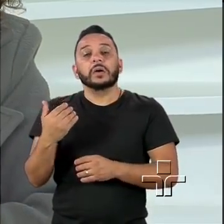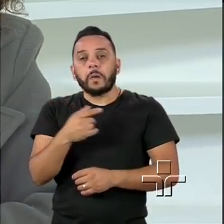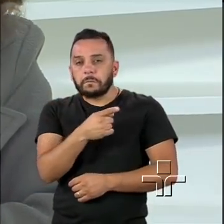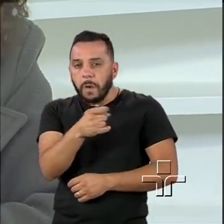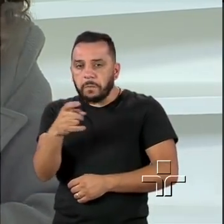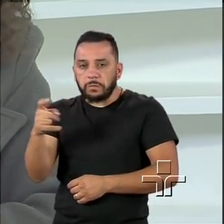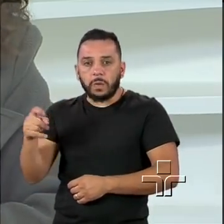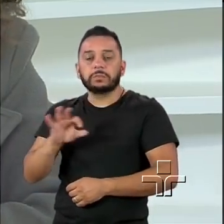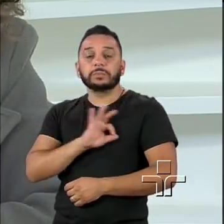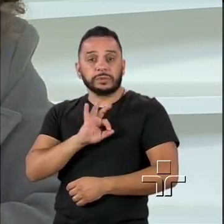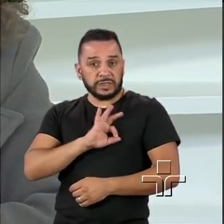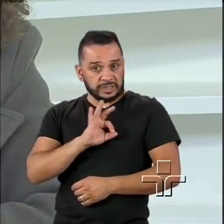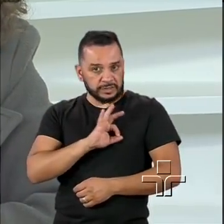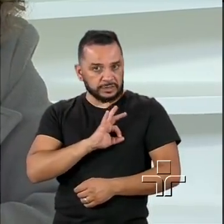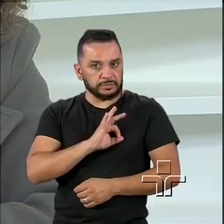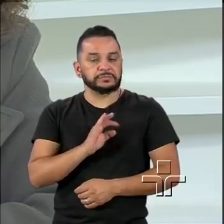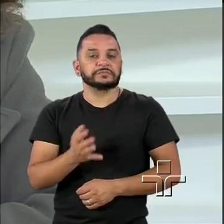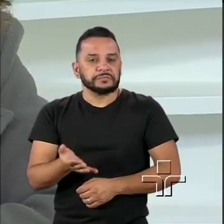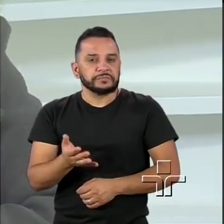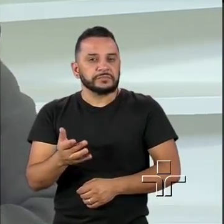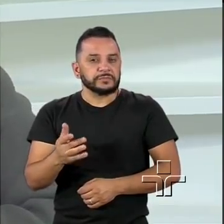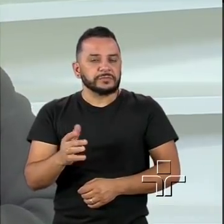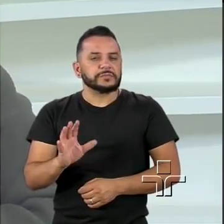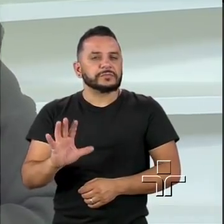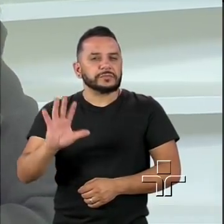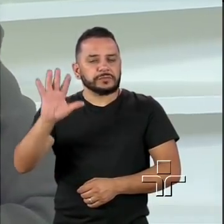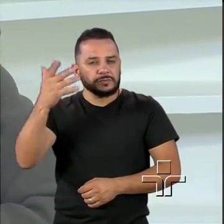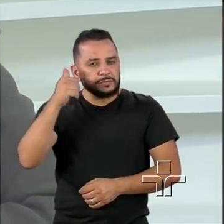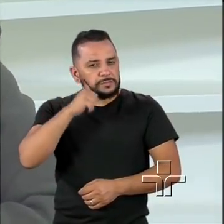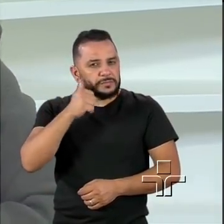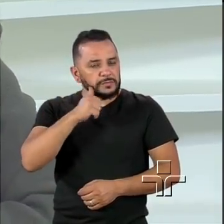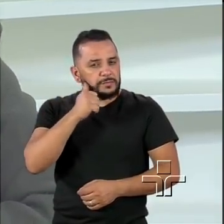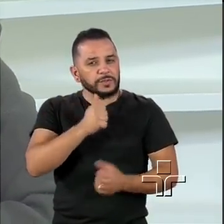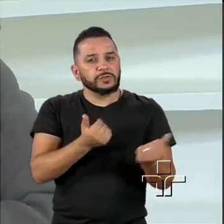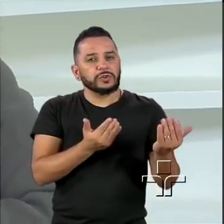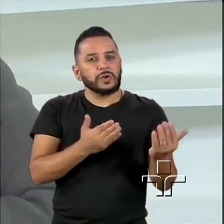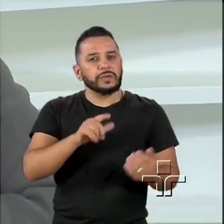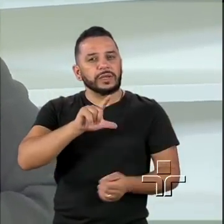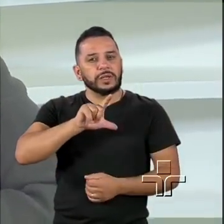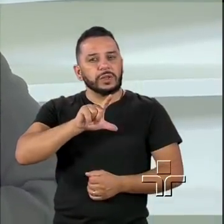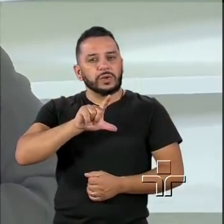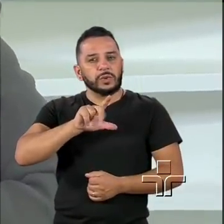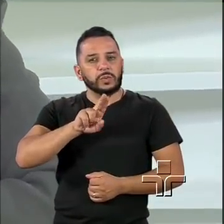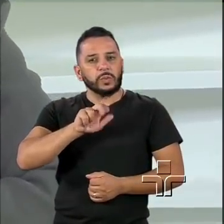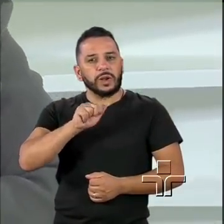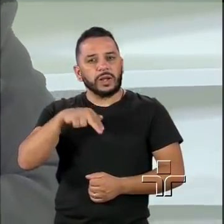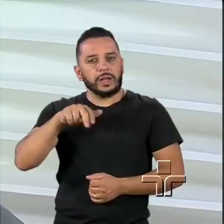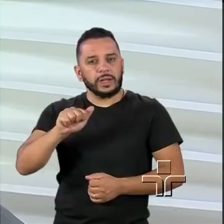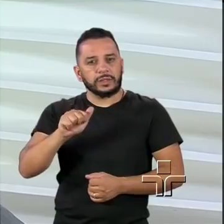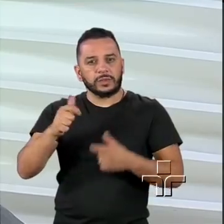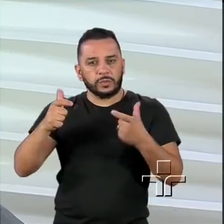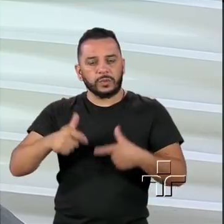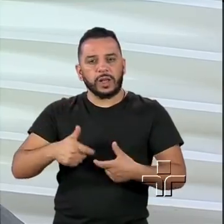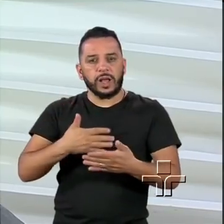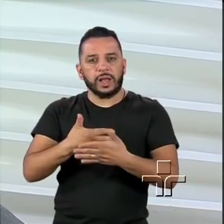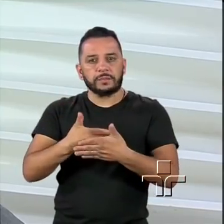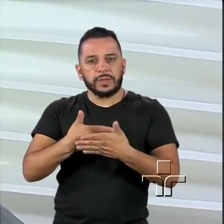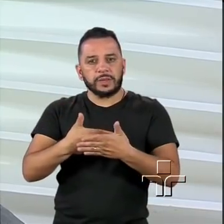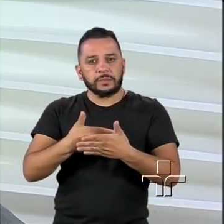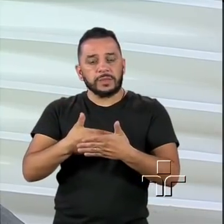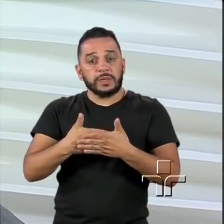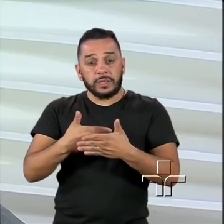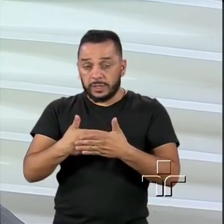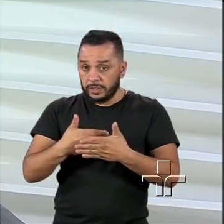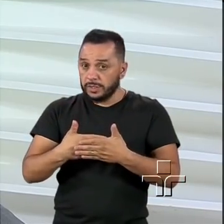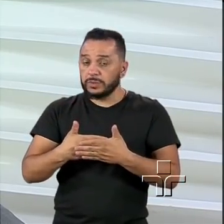reconhecido pelas investigações que o caso da jovem Luana Barbosa, em Ribeirão Preto, foi a morte